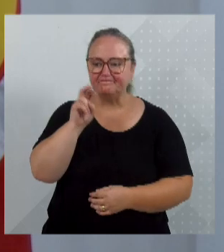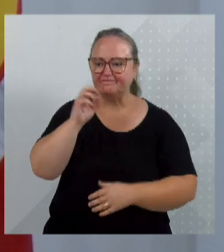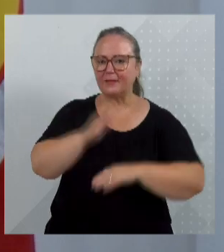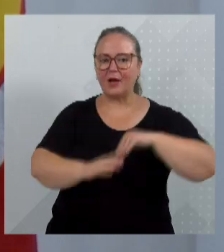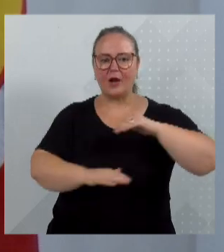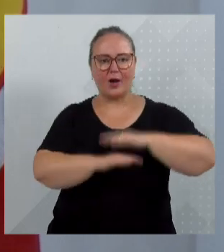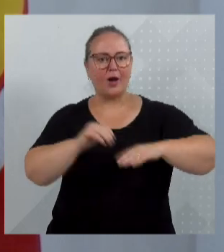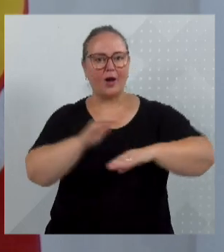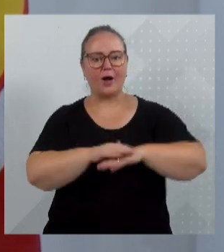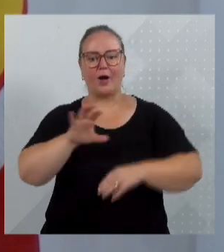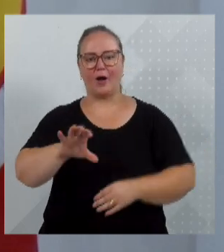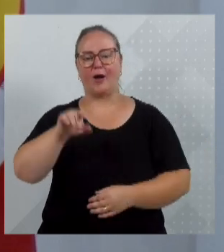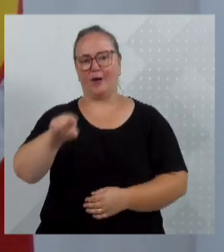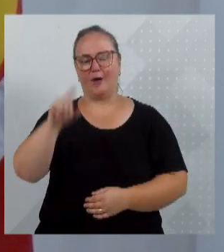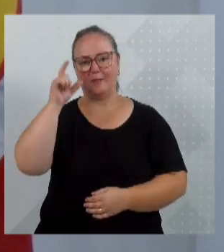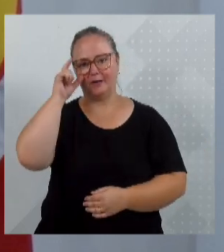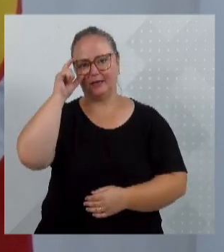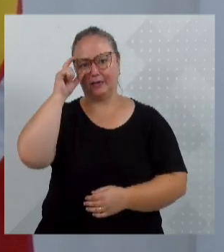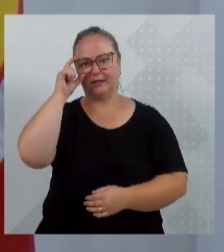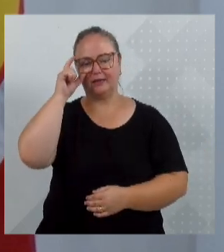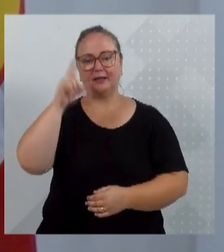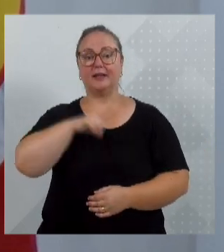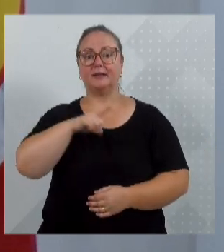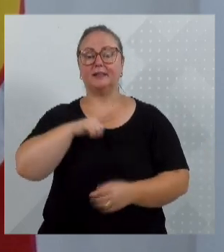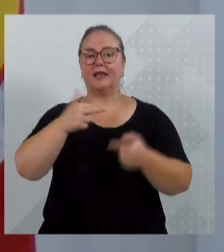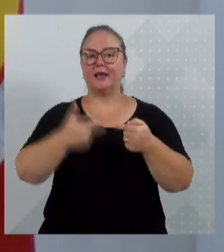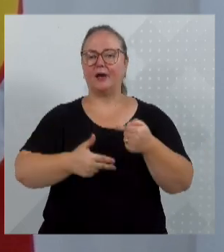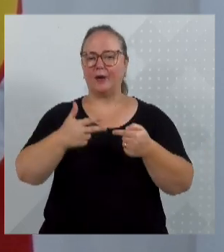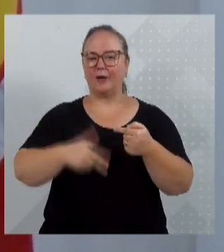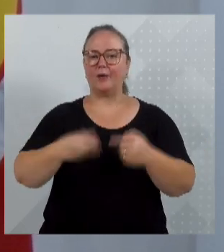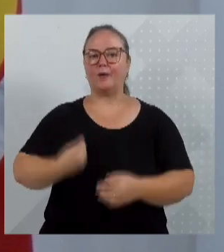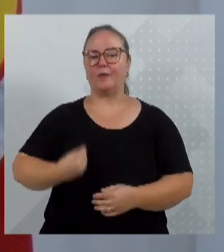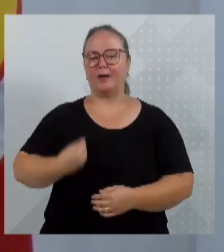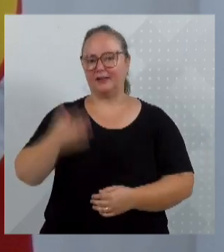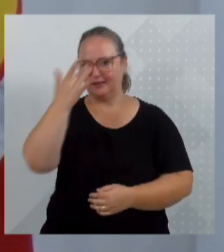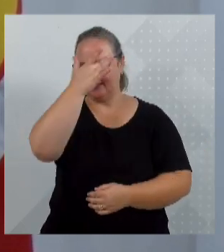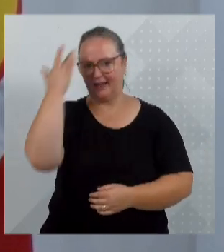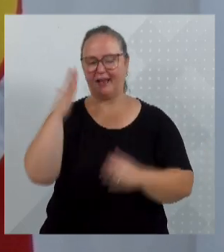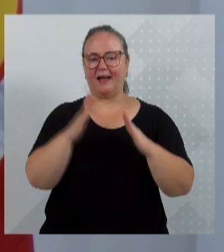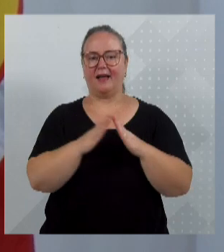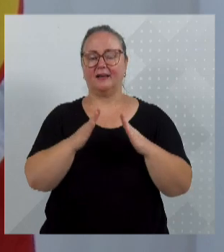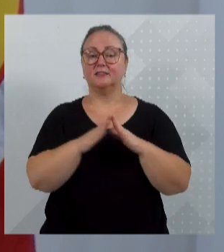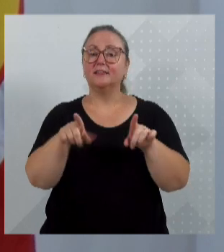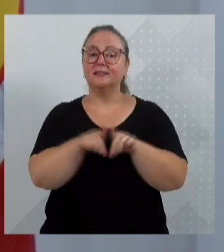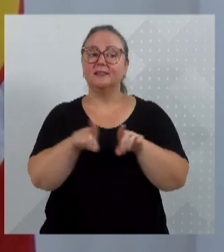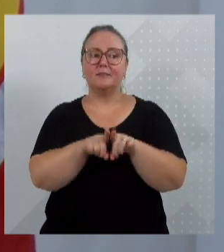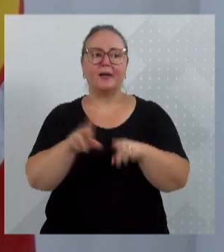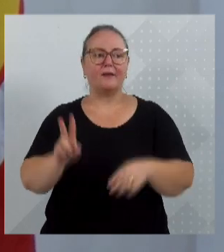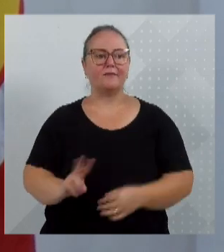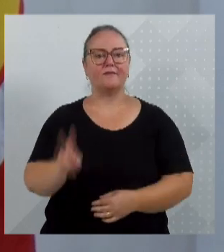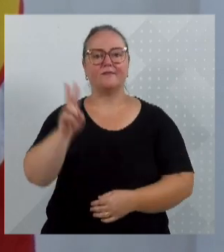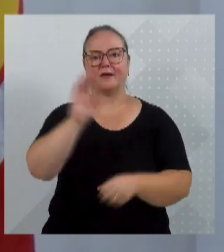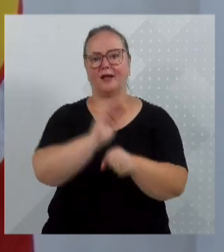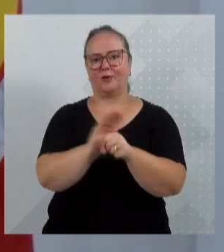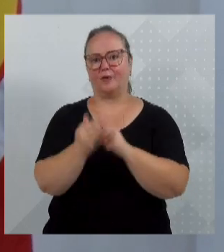como essa, que trazem qualidade de vida aos moradores e também valoriza os nossos